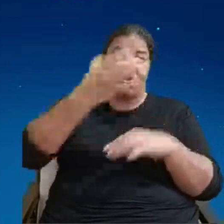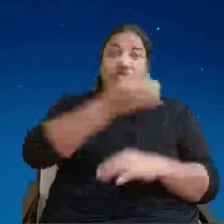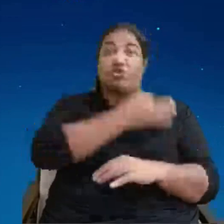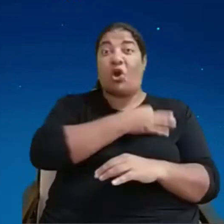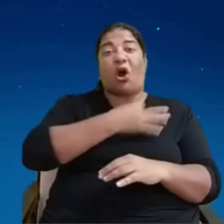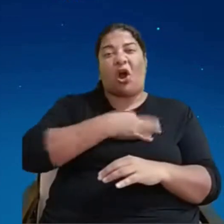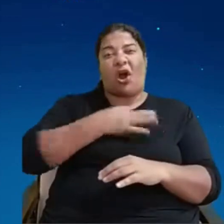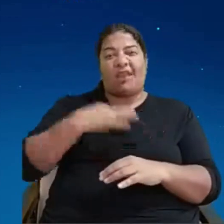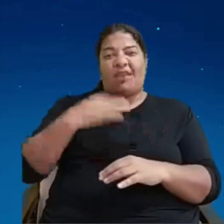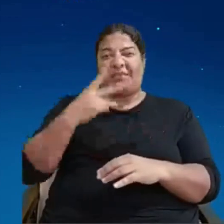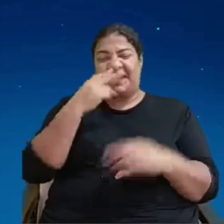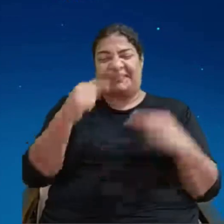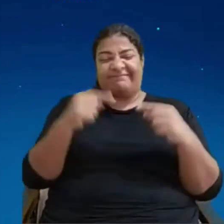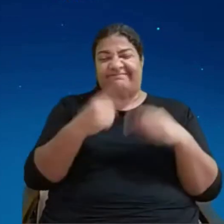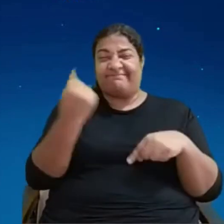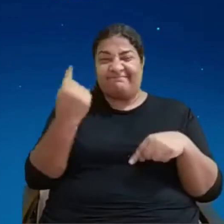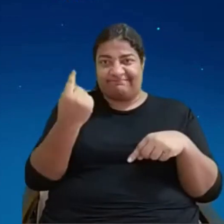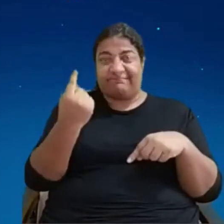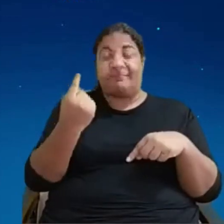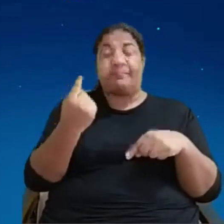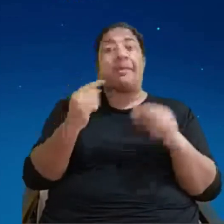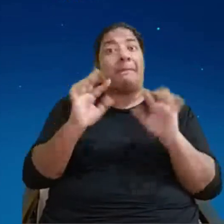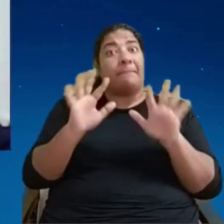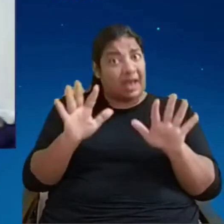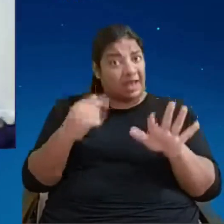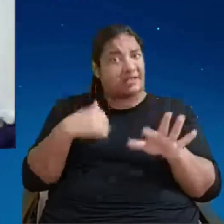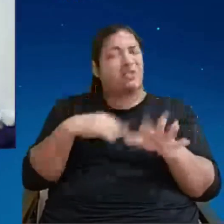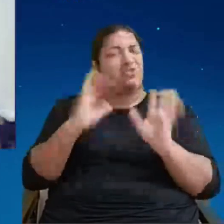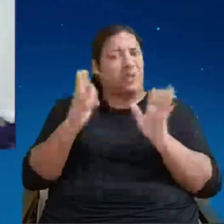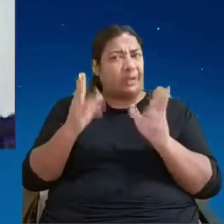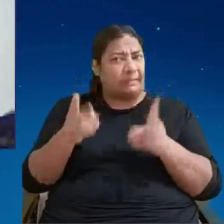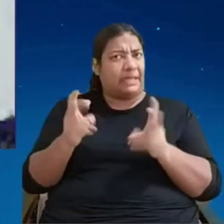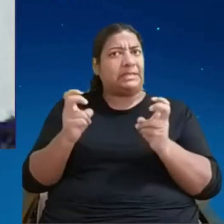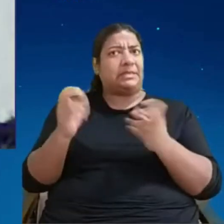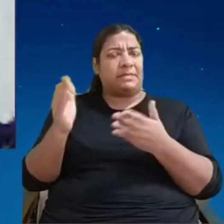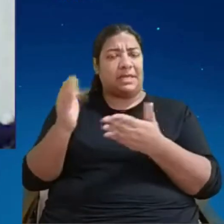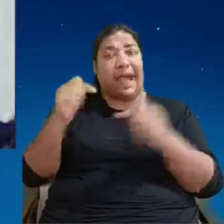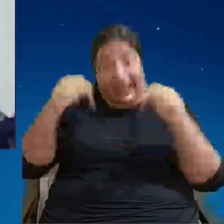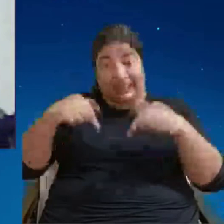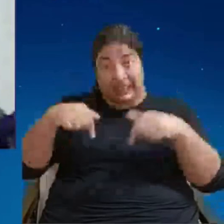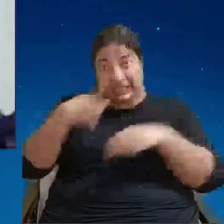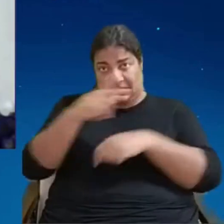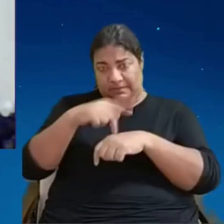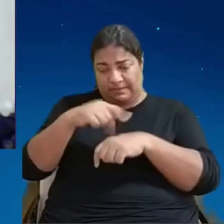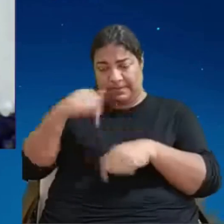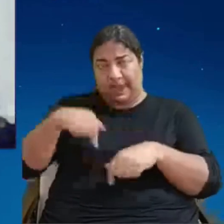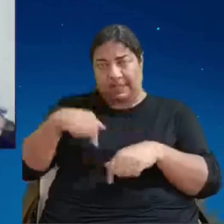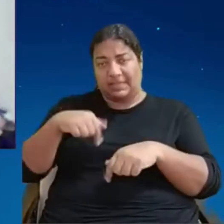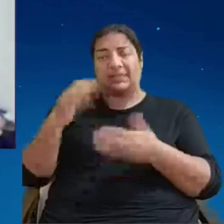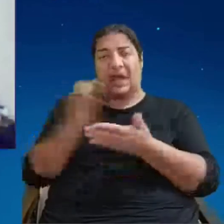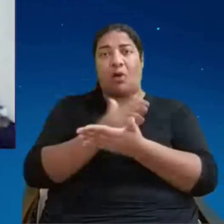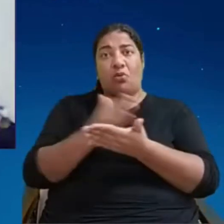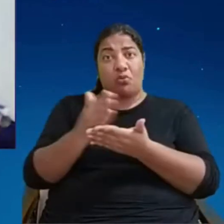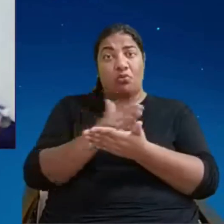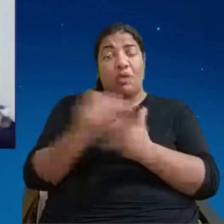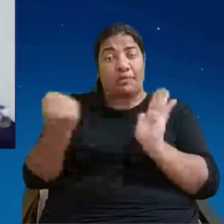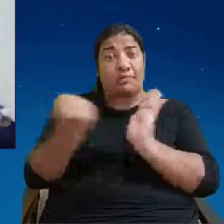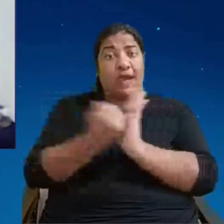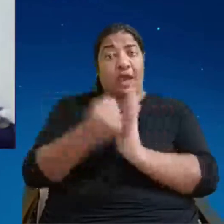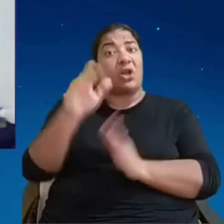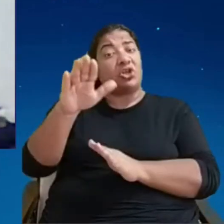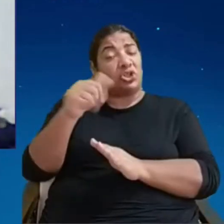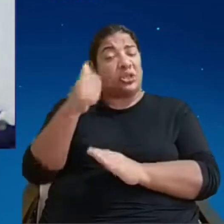algumas marcas, né, que aqui principalmente, que contratam meninas mais novas e muitas